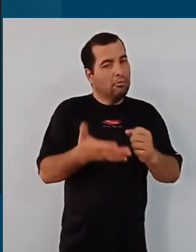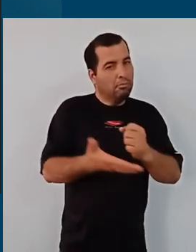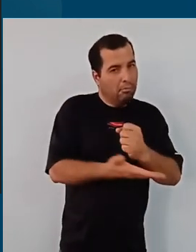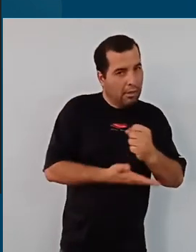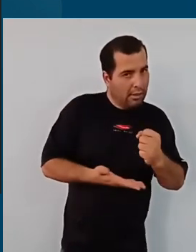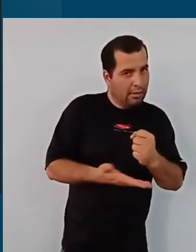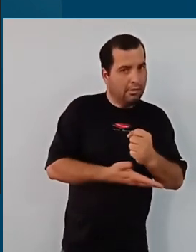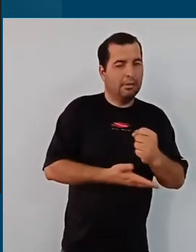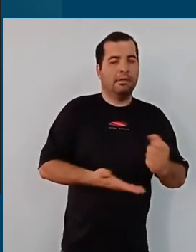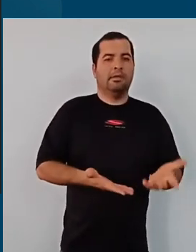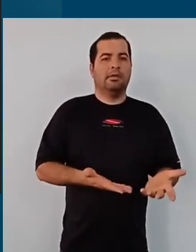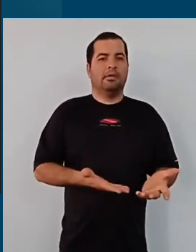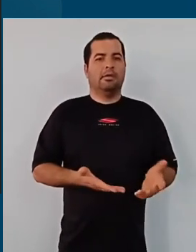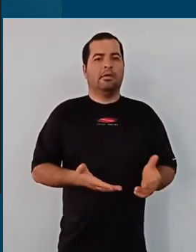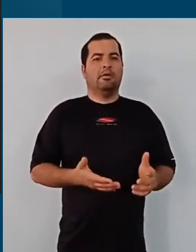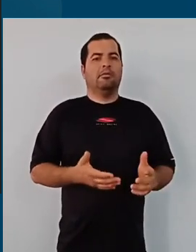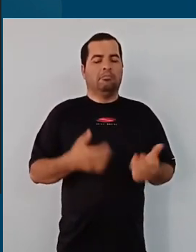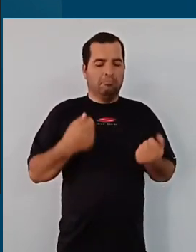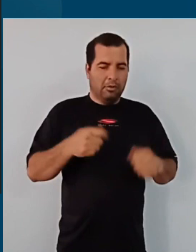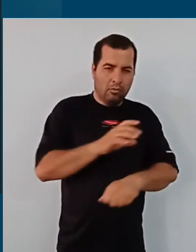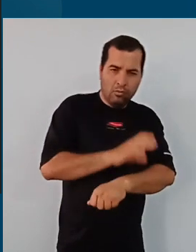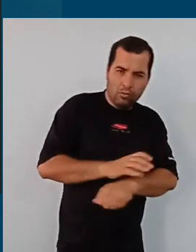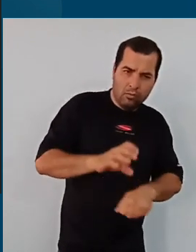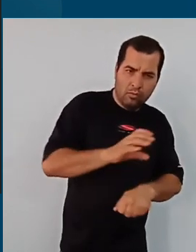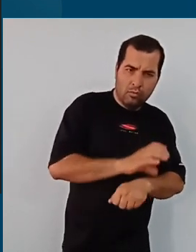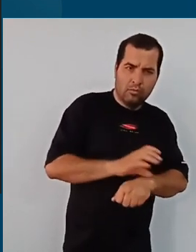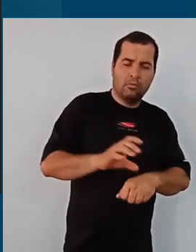a formação e